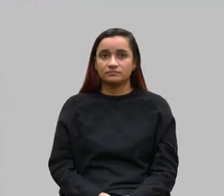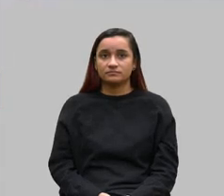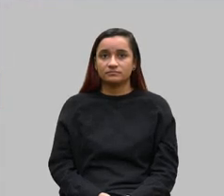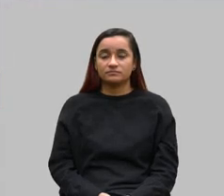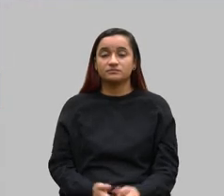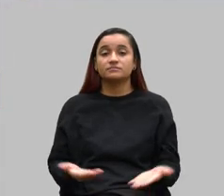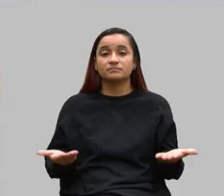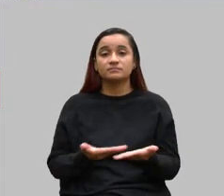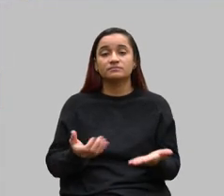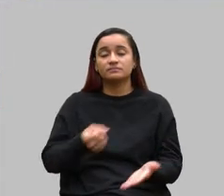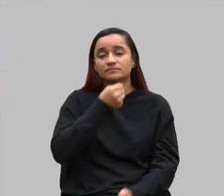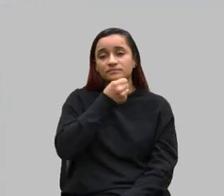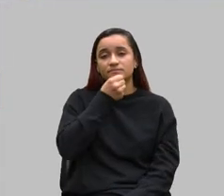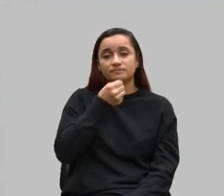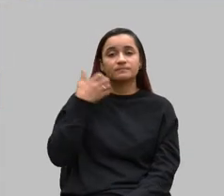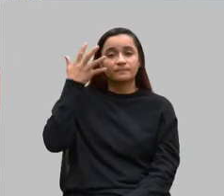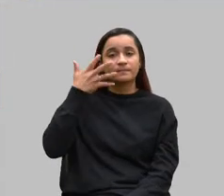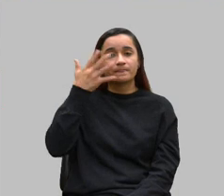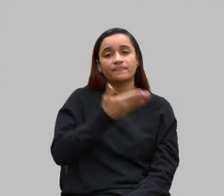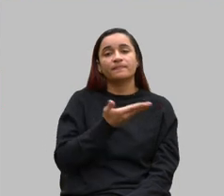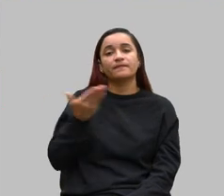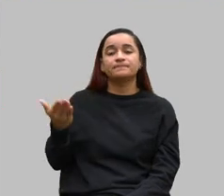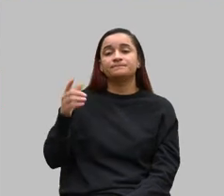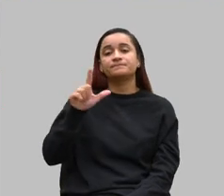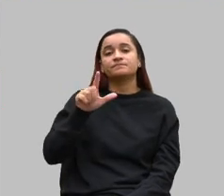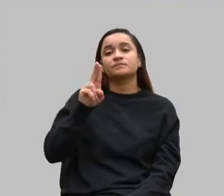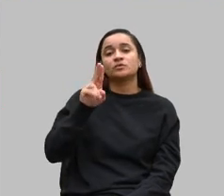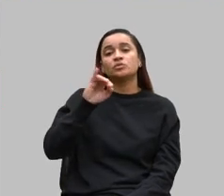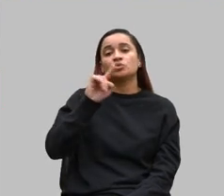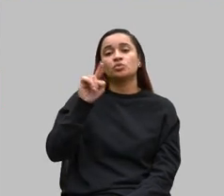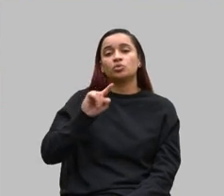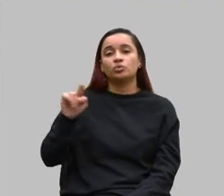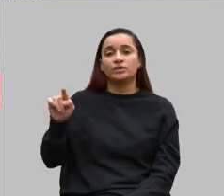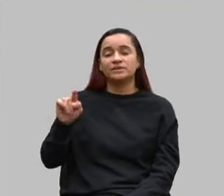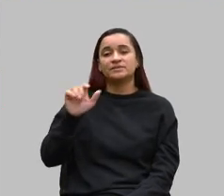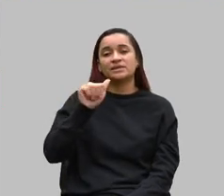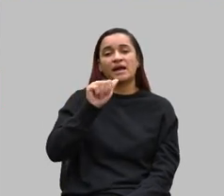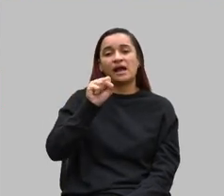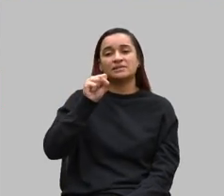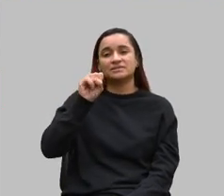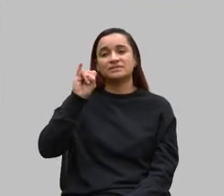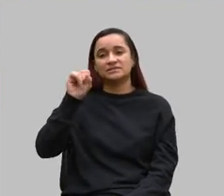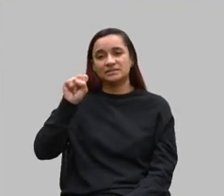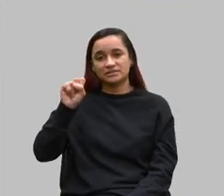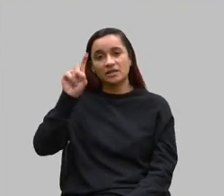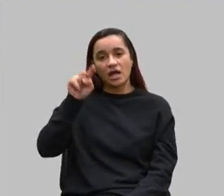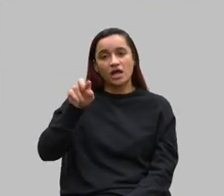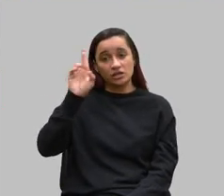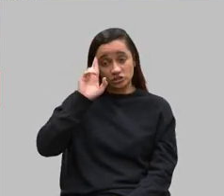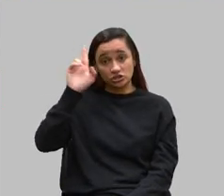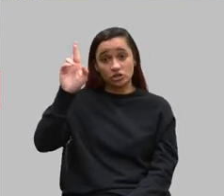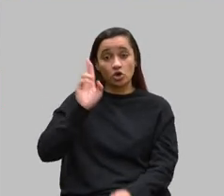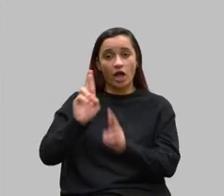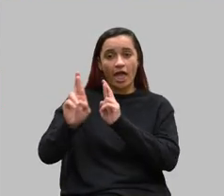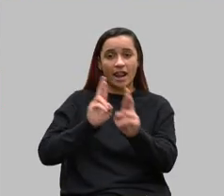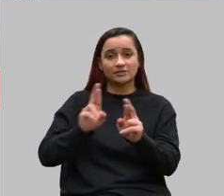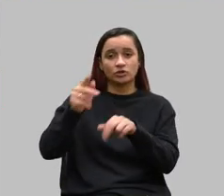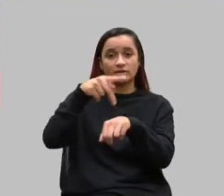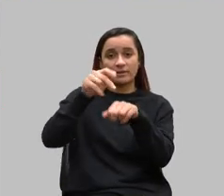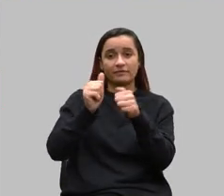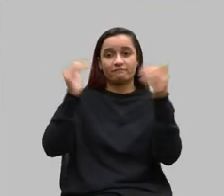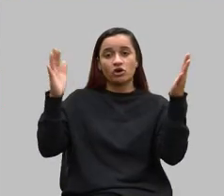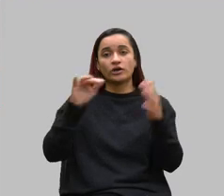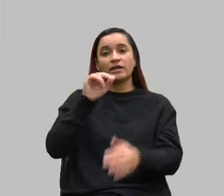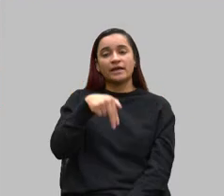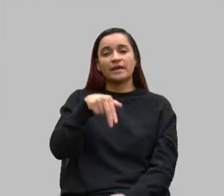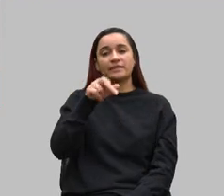passamos a palavra a luí Gustavo Bambini de Assis diretor de relações institucionais da MS